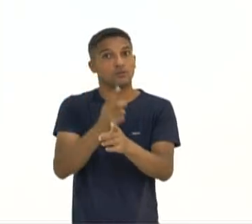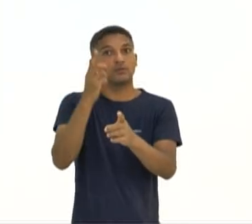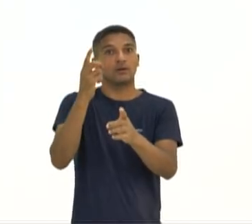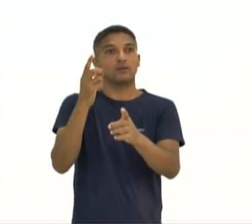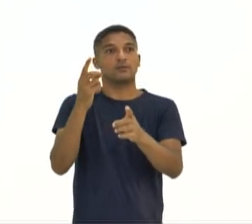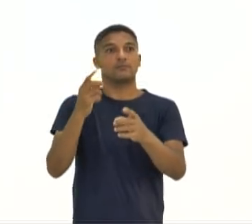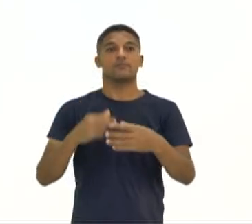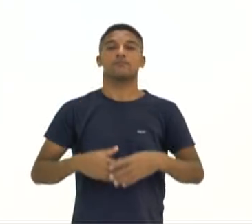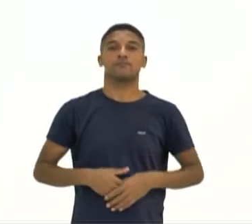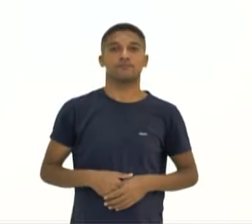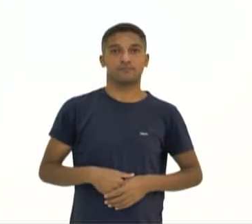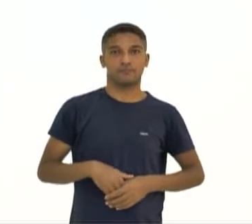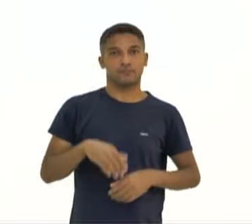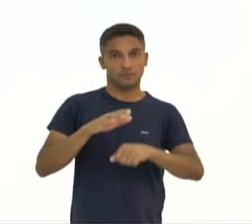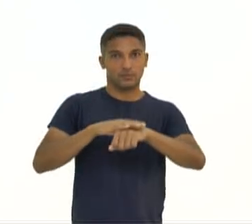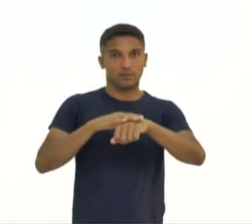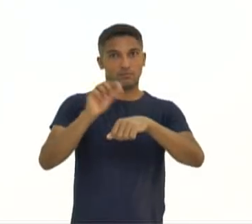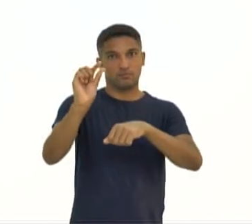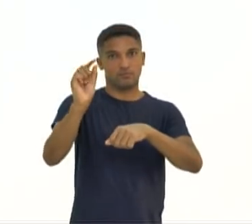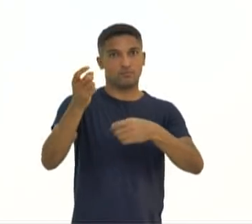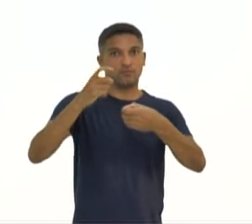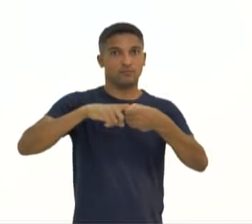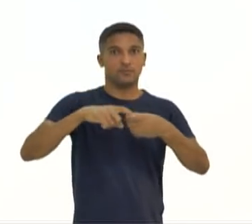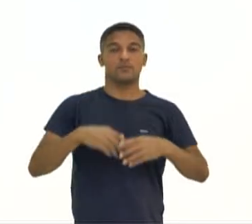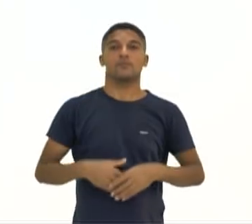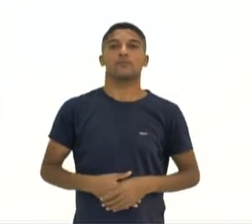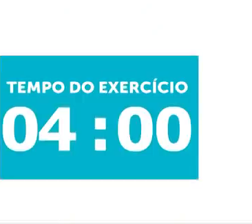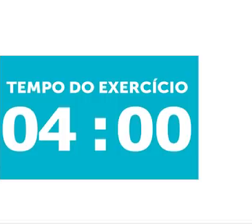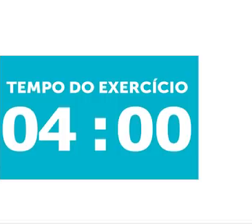Então, vou dar um tempinho e nós já voltamos.